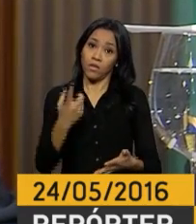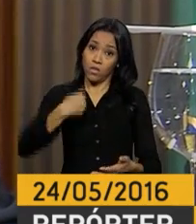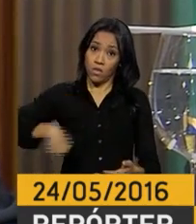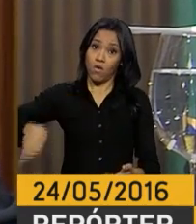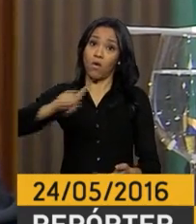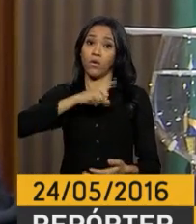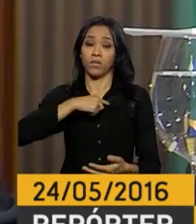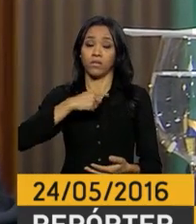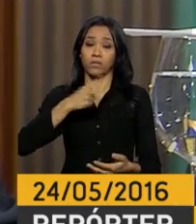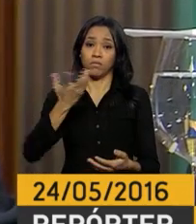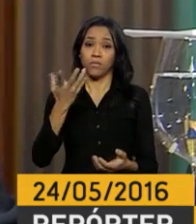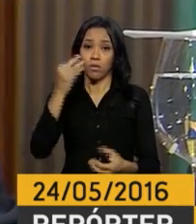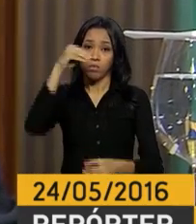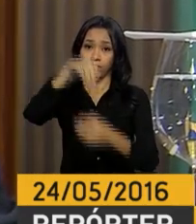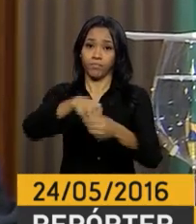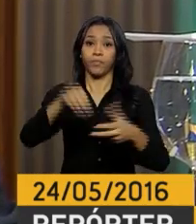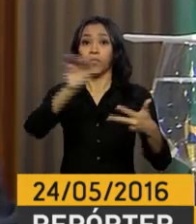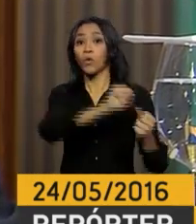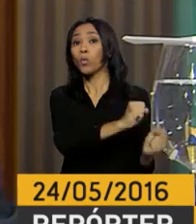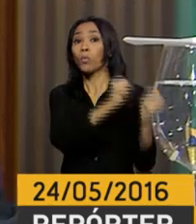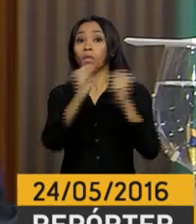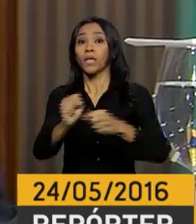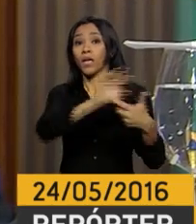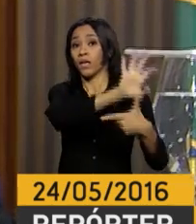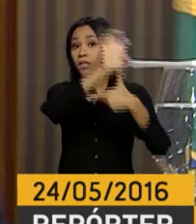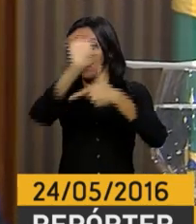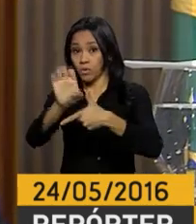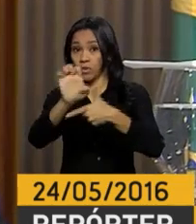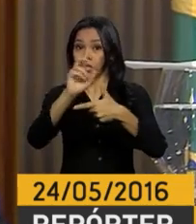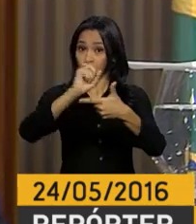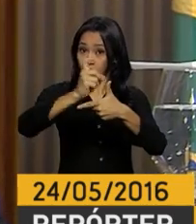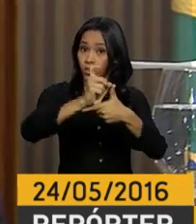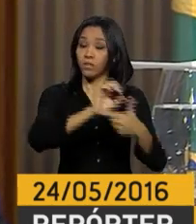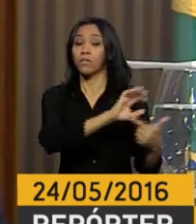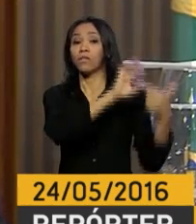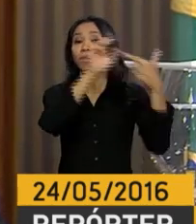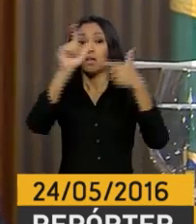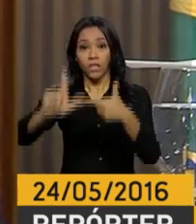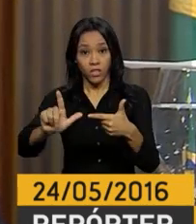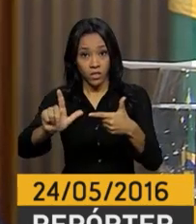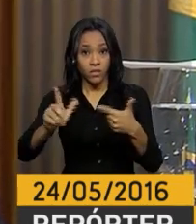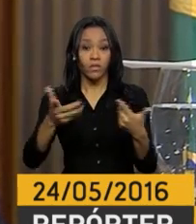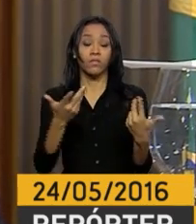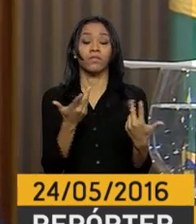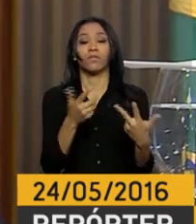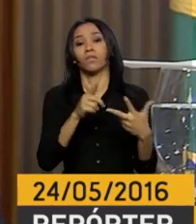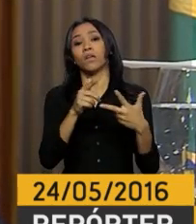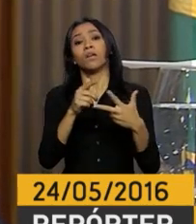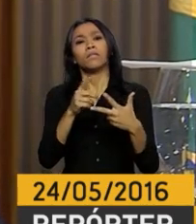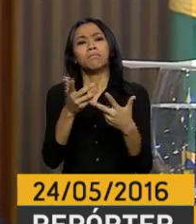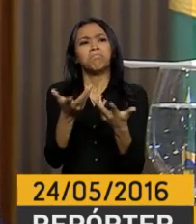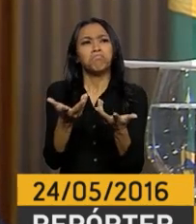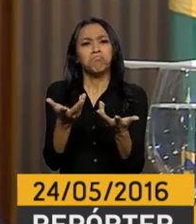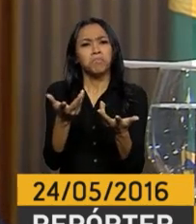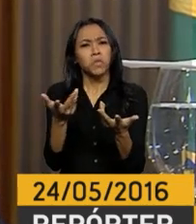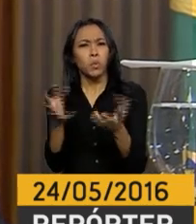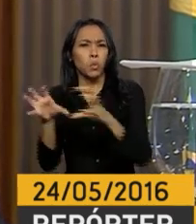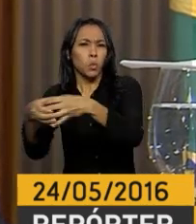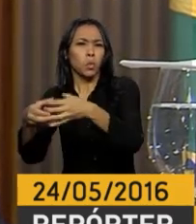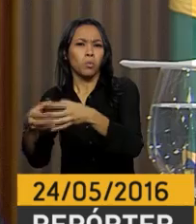no Executivo, todos que estão no Legislativo, sejam aqueles que hoje se colocam como